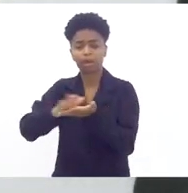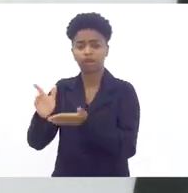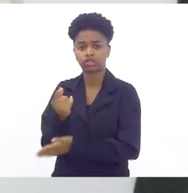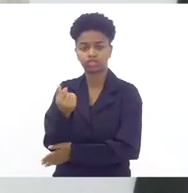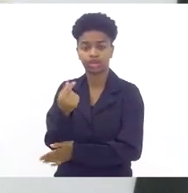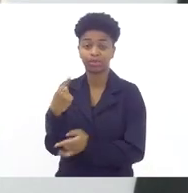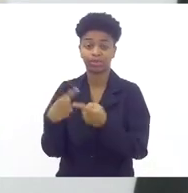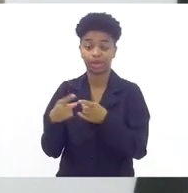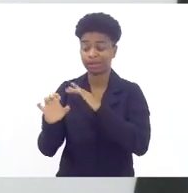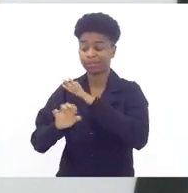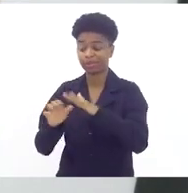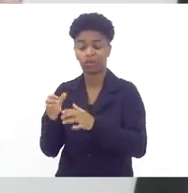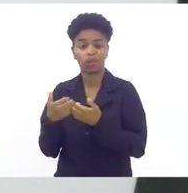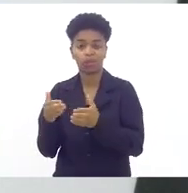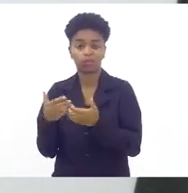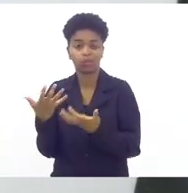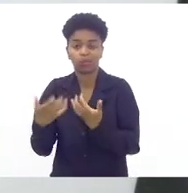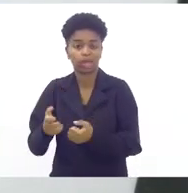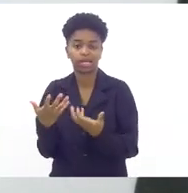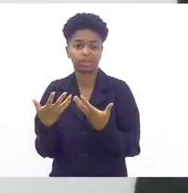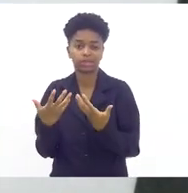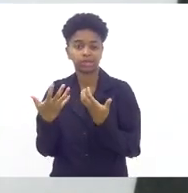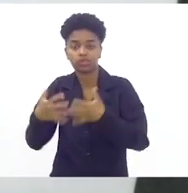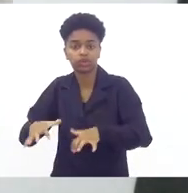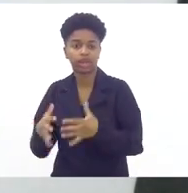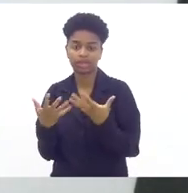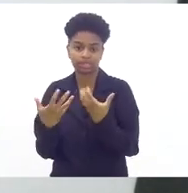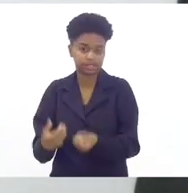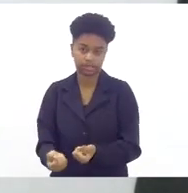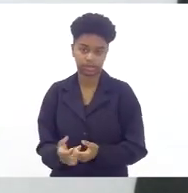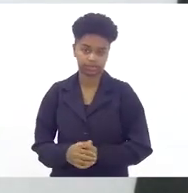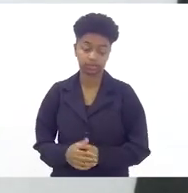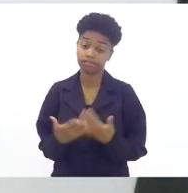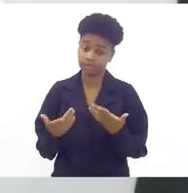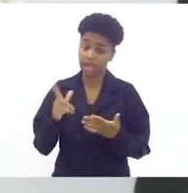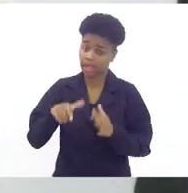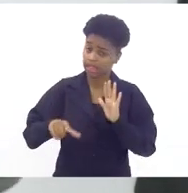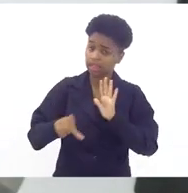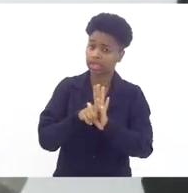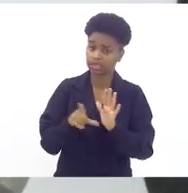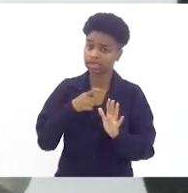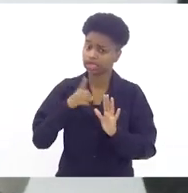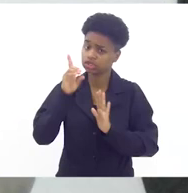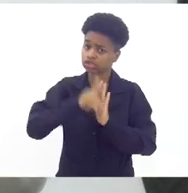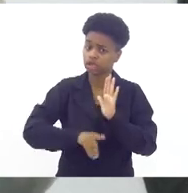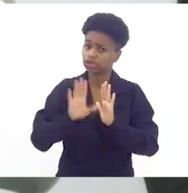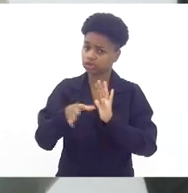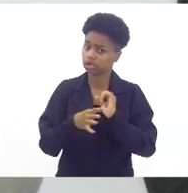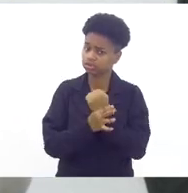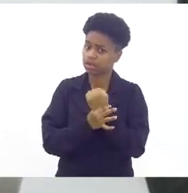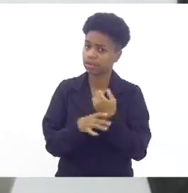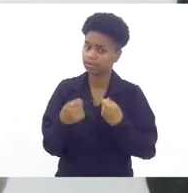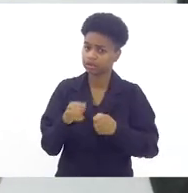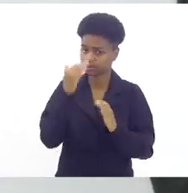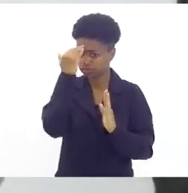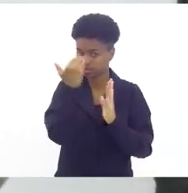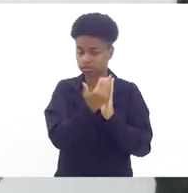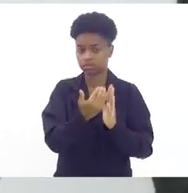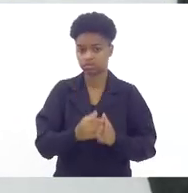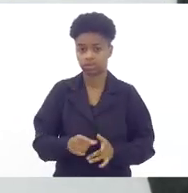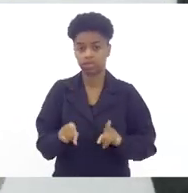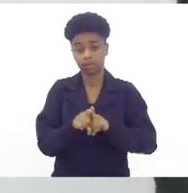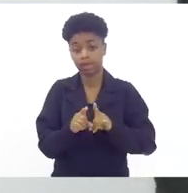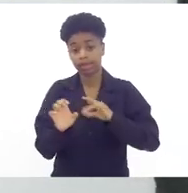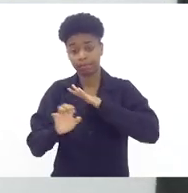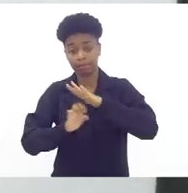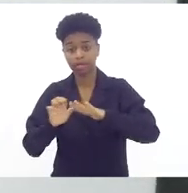tem um boicote das empresas de um ano subsequente então é lei esse direito já tá garantido tem que ser cumprido e as